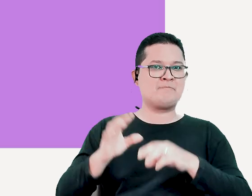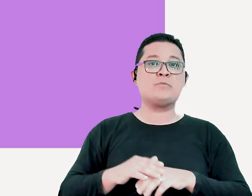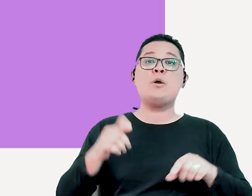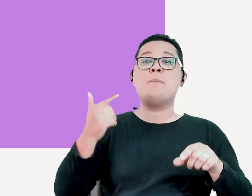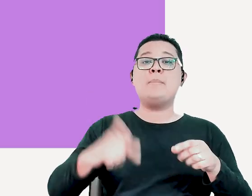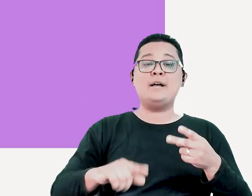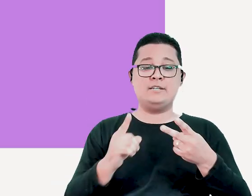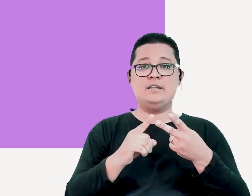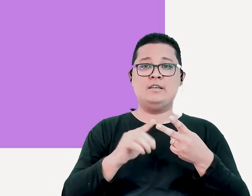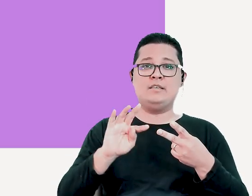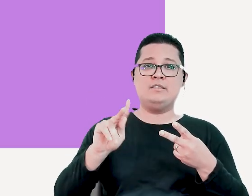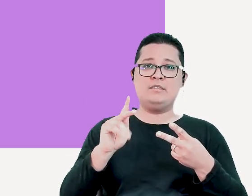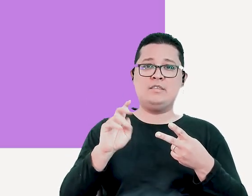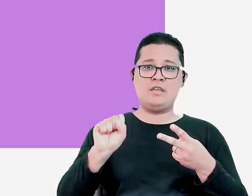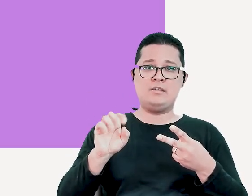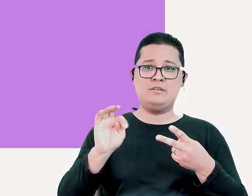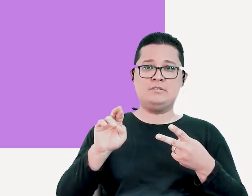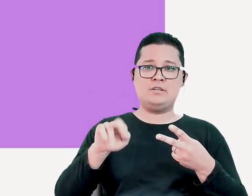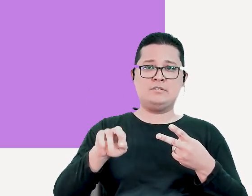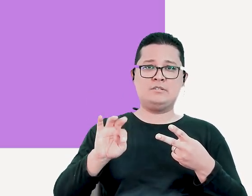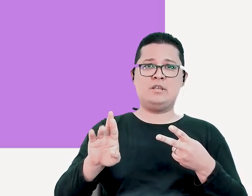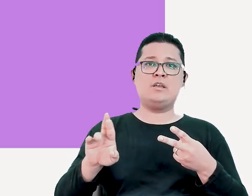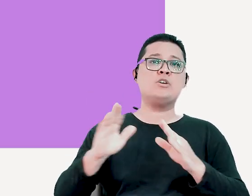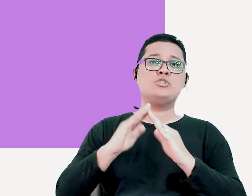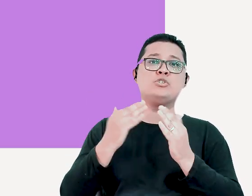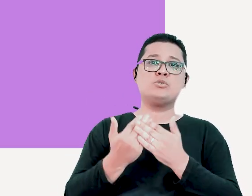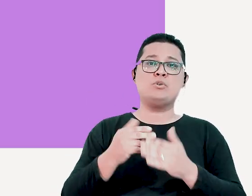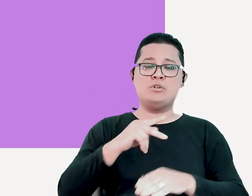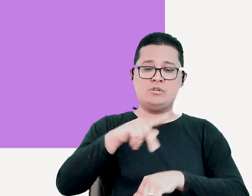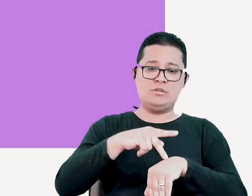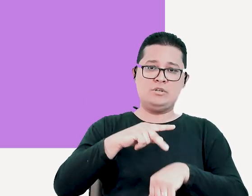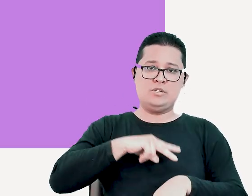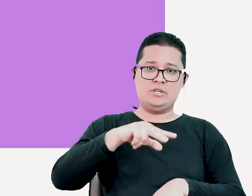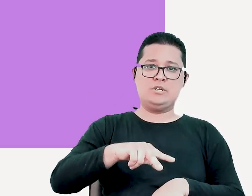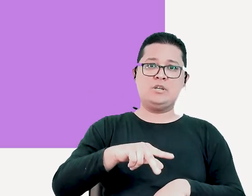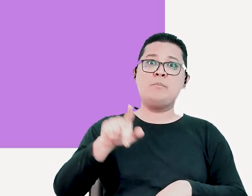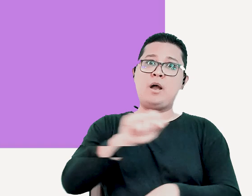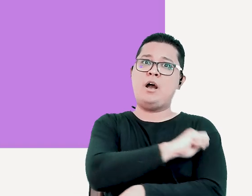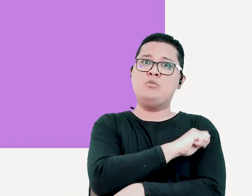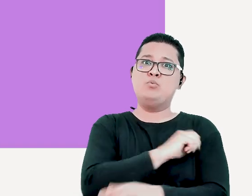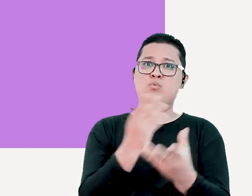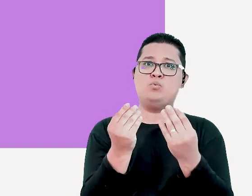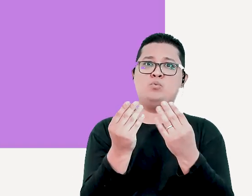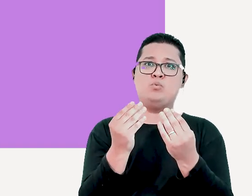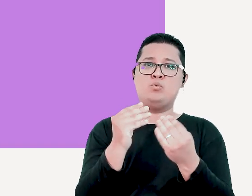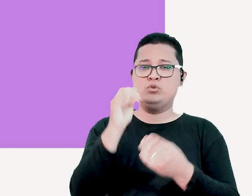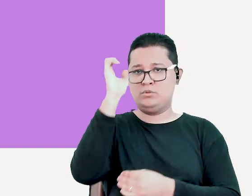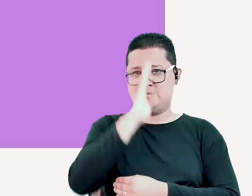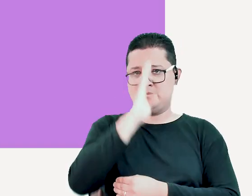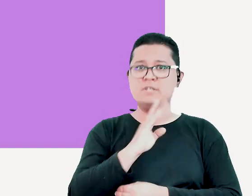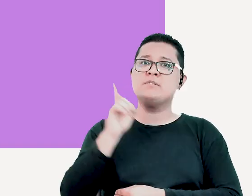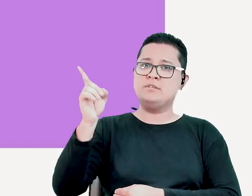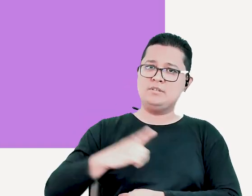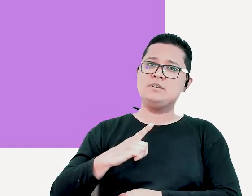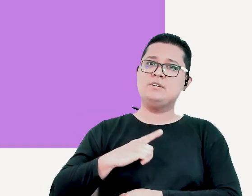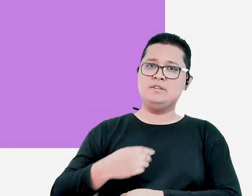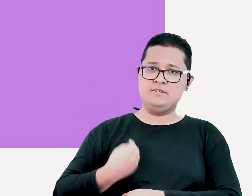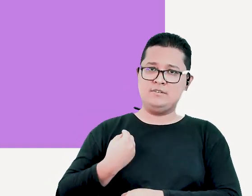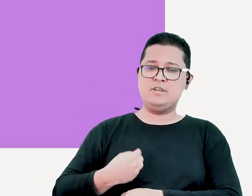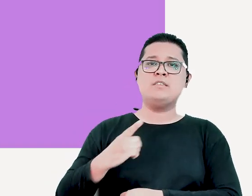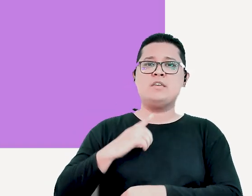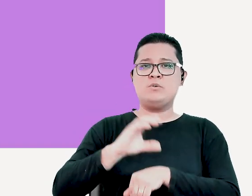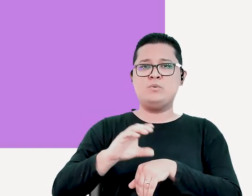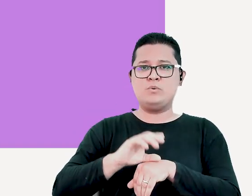escola que fica lá em Portugal, mas tem muitos alunos brasileiros, ganhou o coração aí dos brasileiros. Tem curso de UX Design,